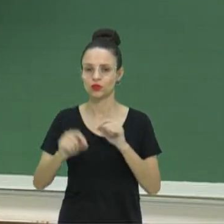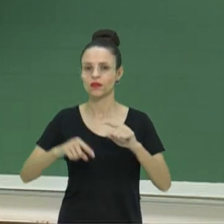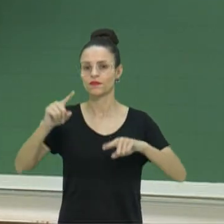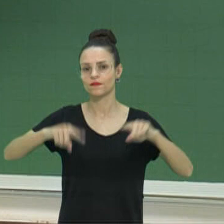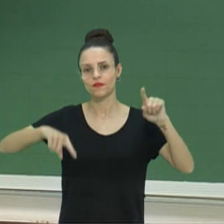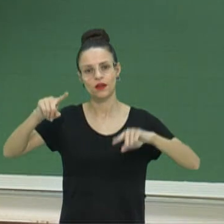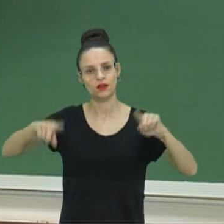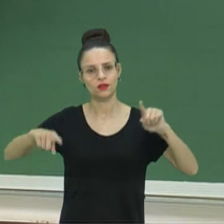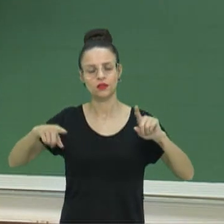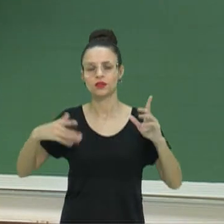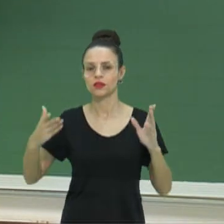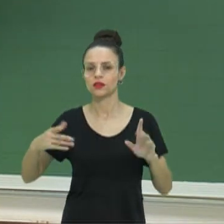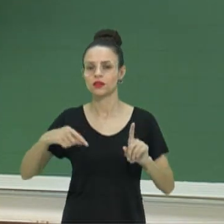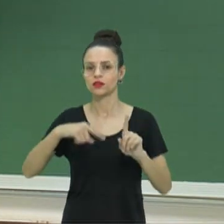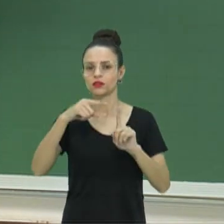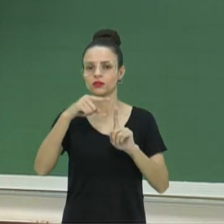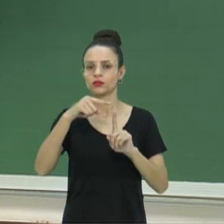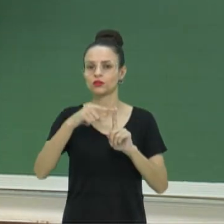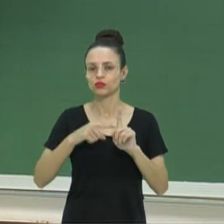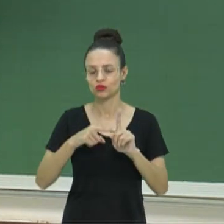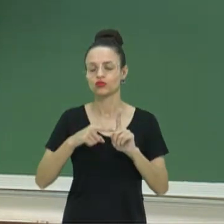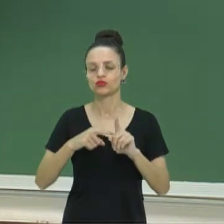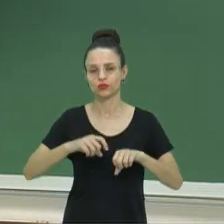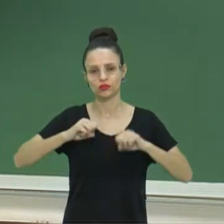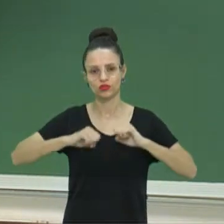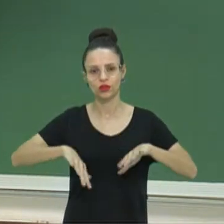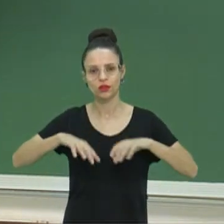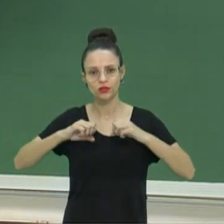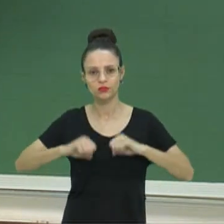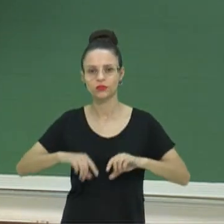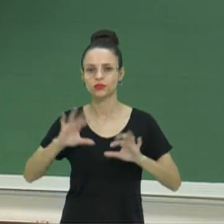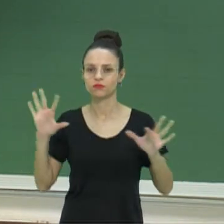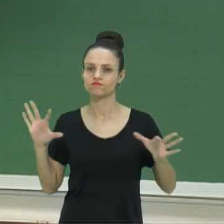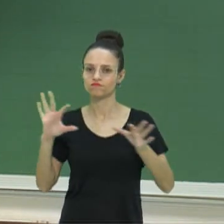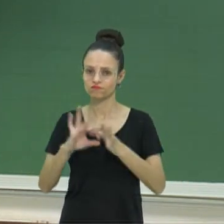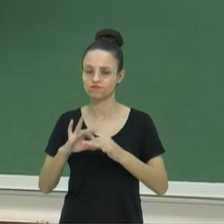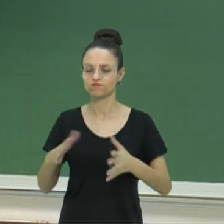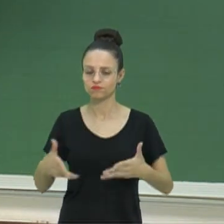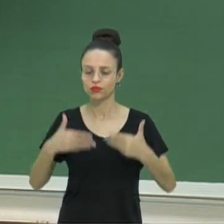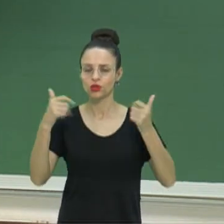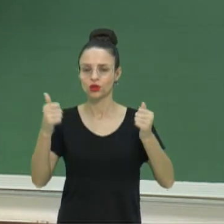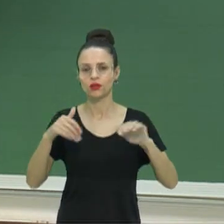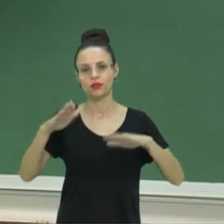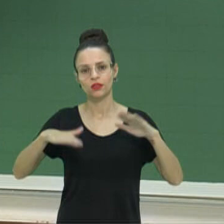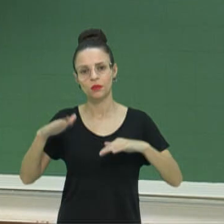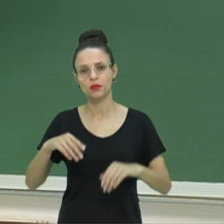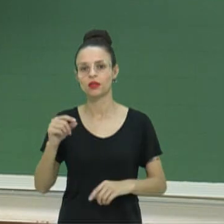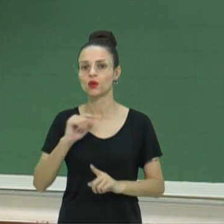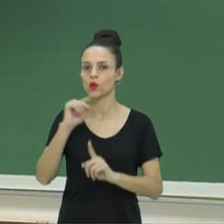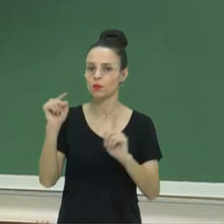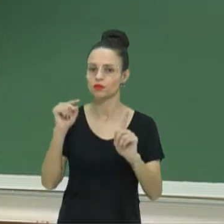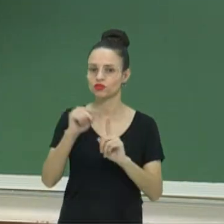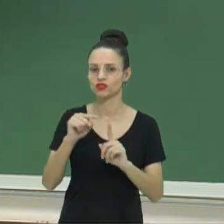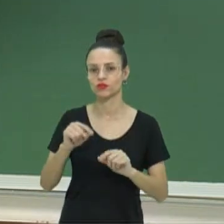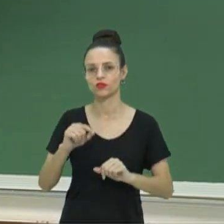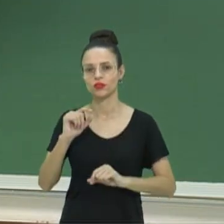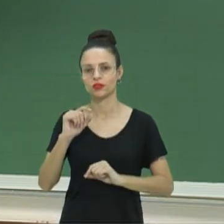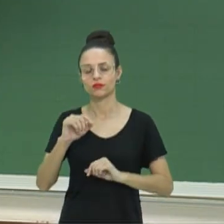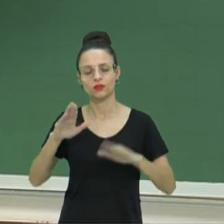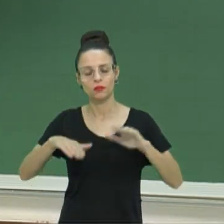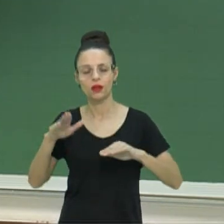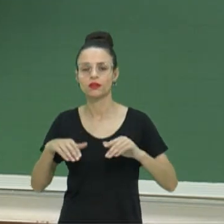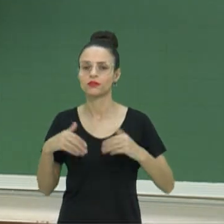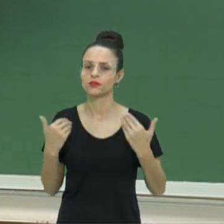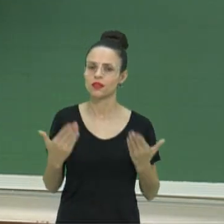varia muito a questão da respiração, o tipo de respiração utilizada, né? Então, dependendo da finalidade, dependendo da intensidade